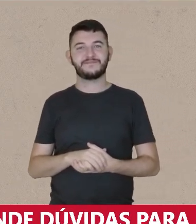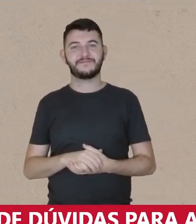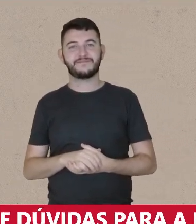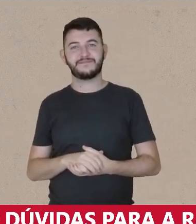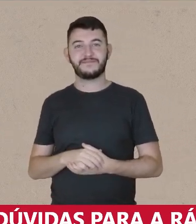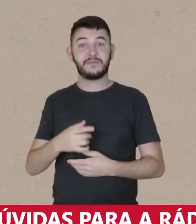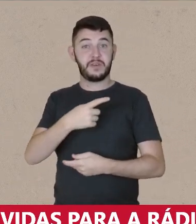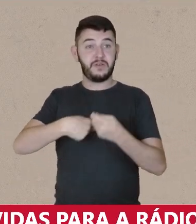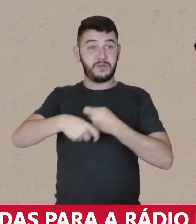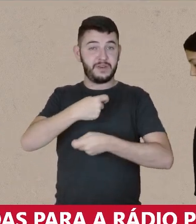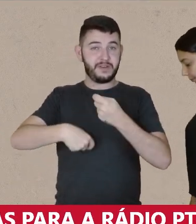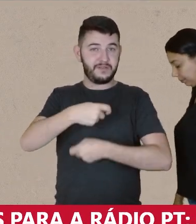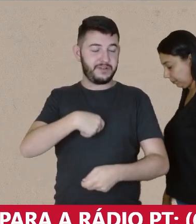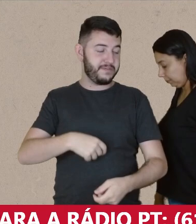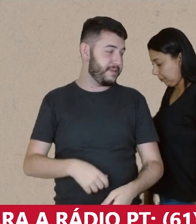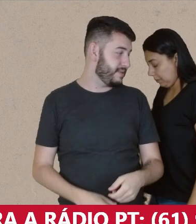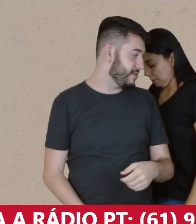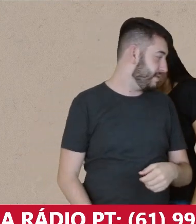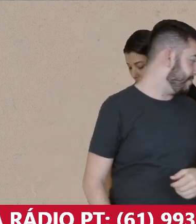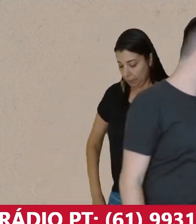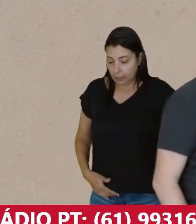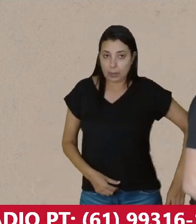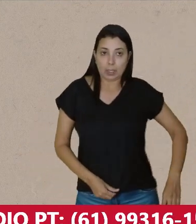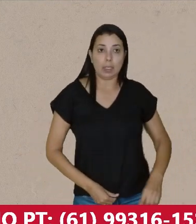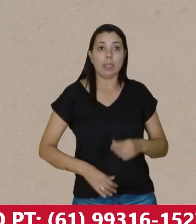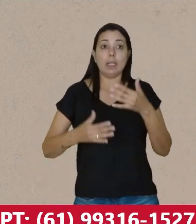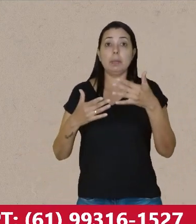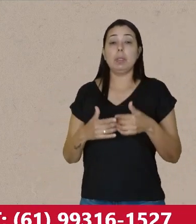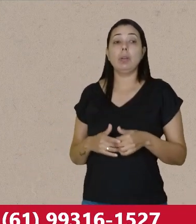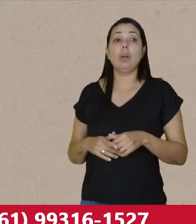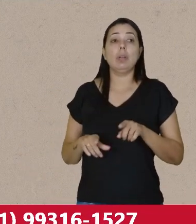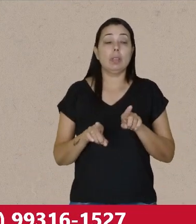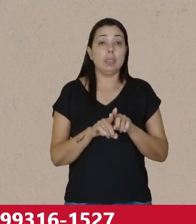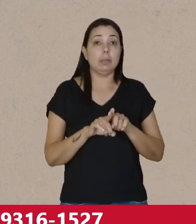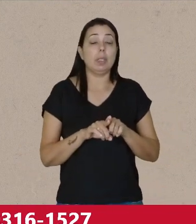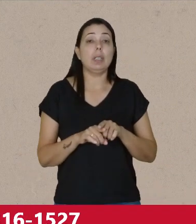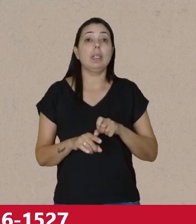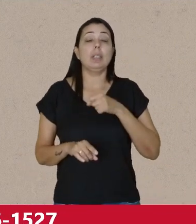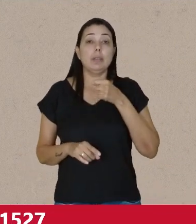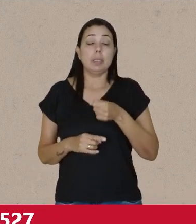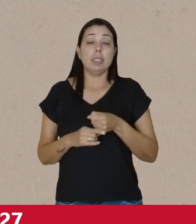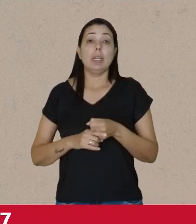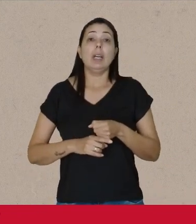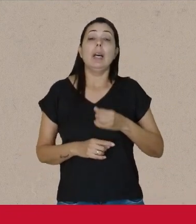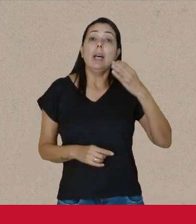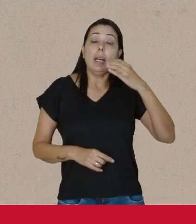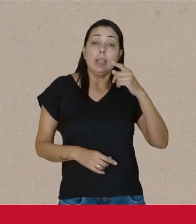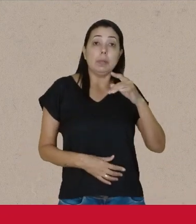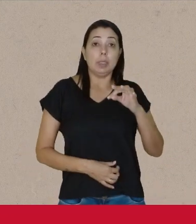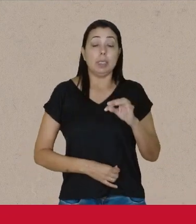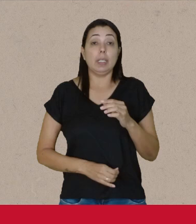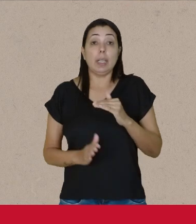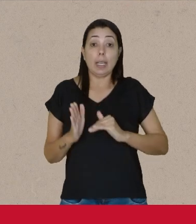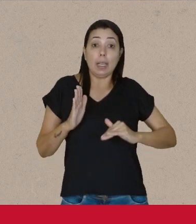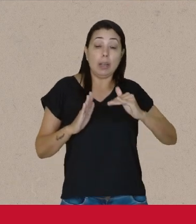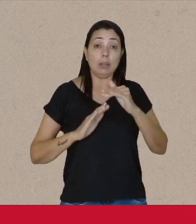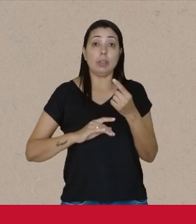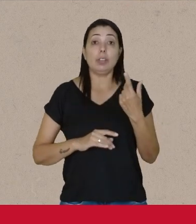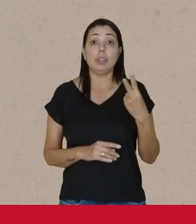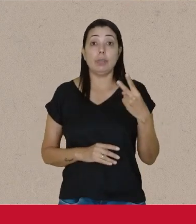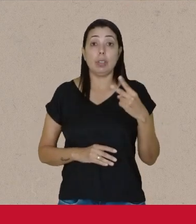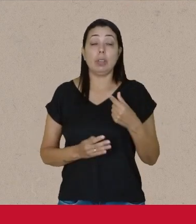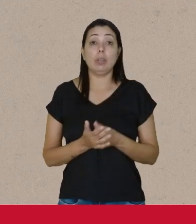O economista Bruno Moretti explicou em entrevista ao jornal Rádio PT a alta de preços